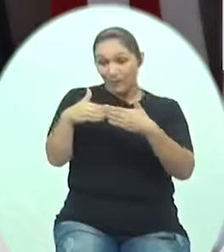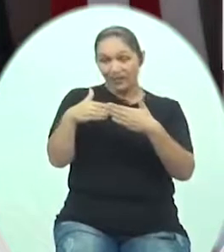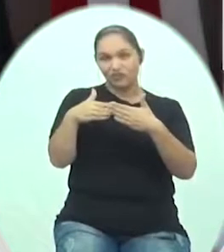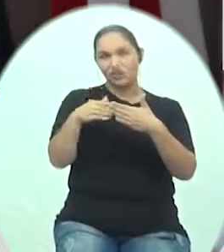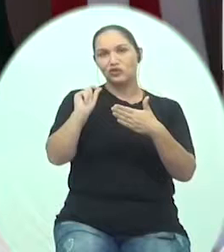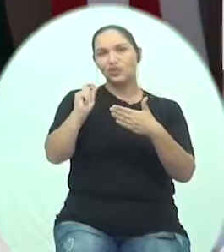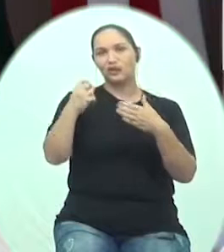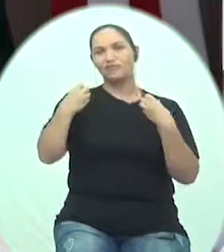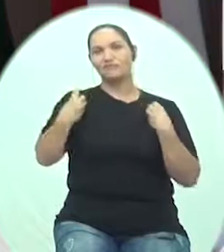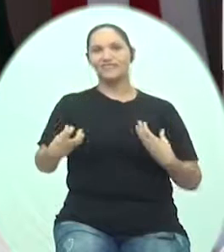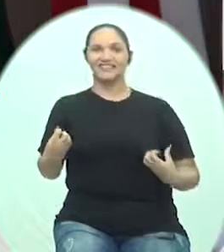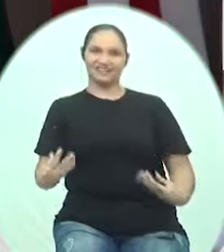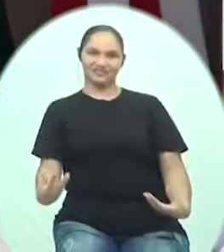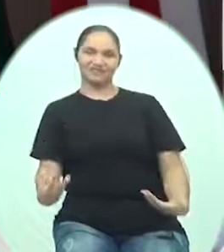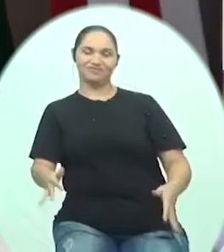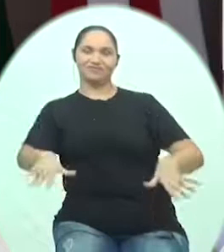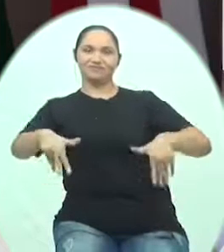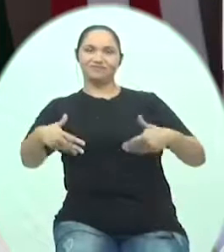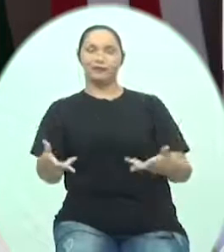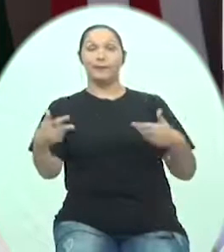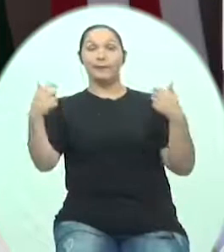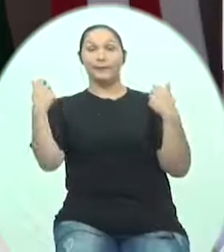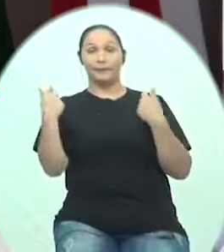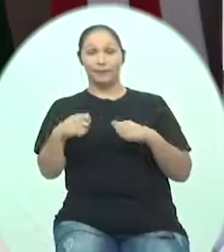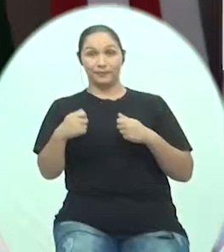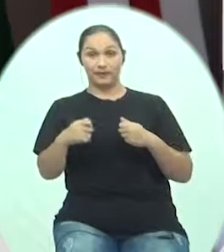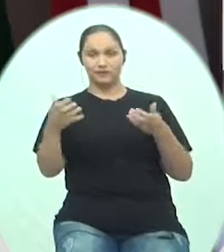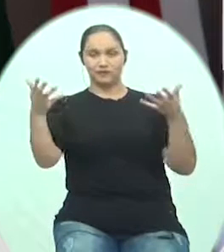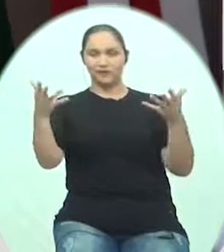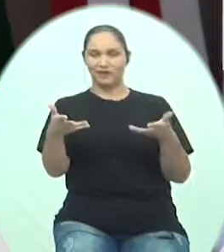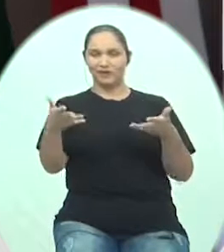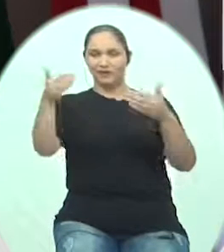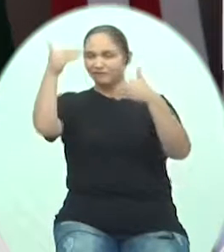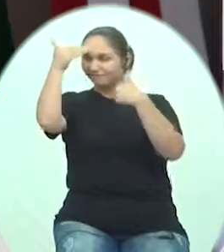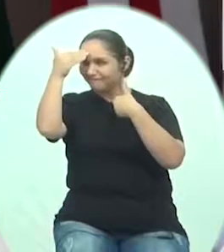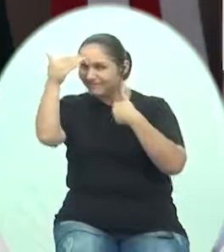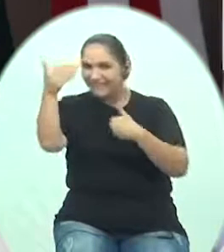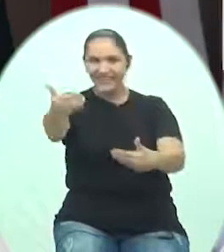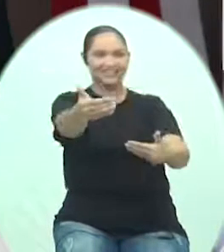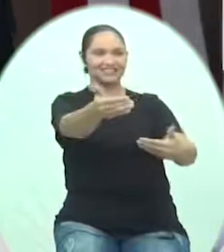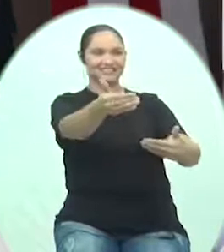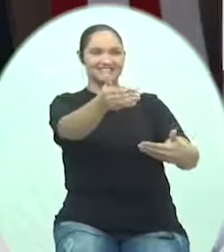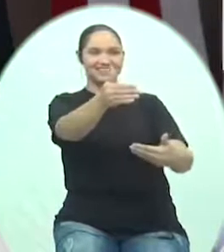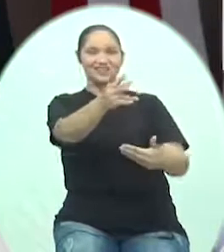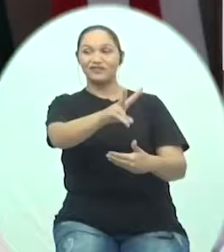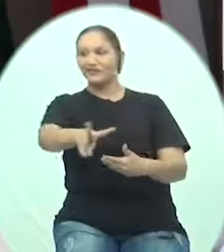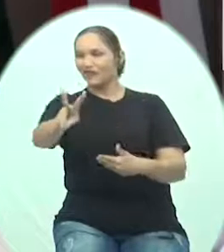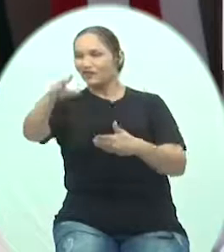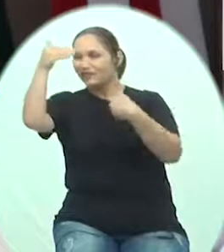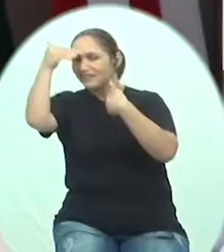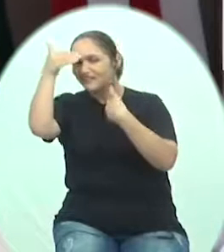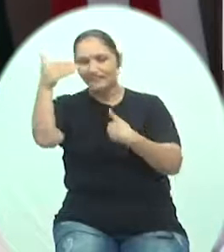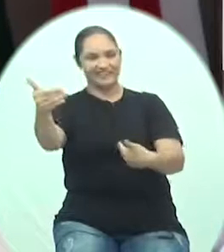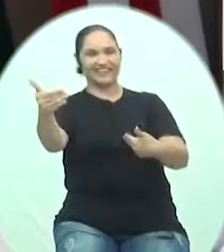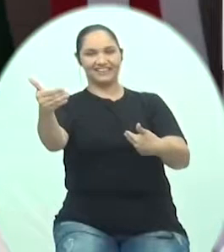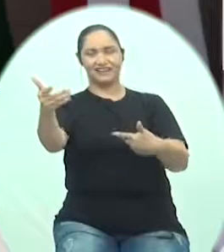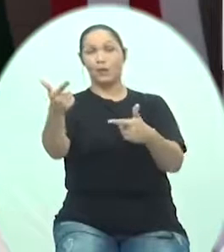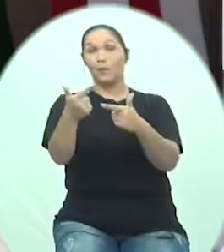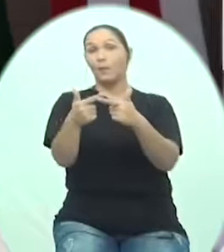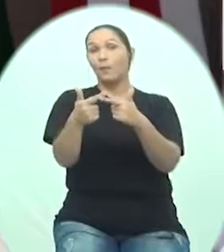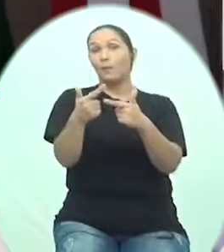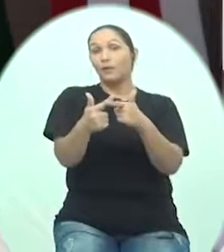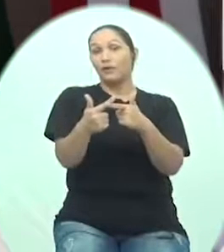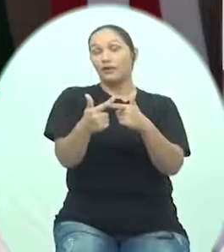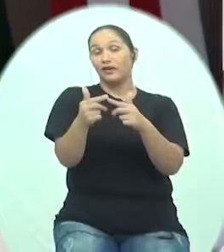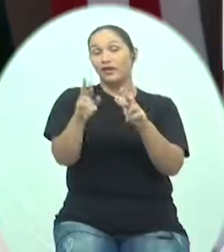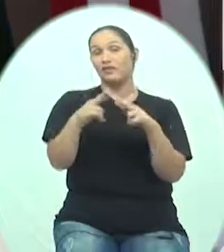com relação a folha de pagamento então preciso fazer esse registro agradecer mais uma vez aos colegas vereadores que eh numa